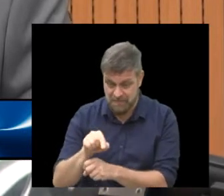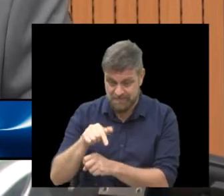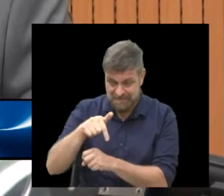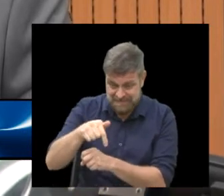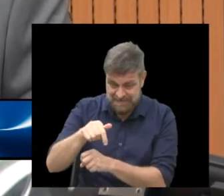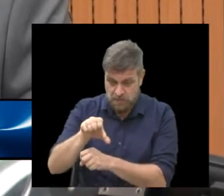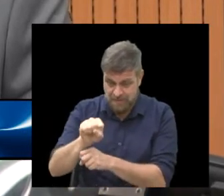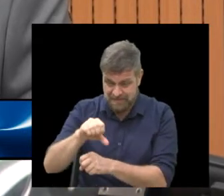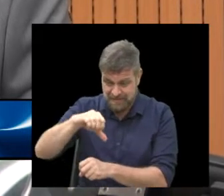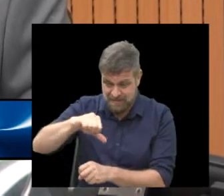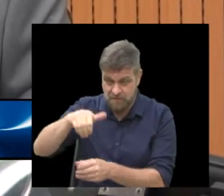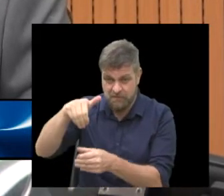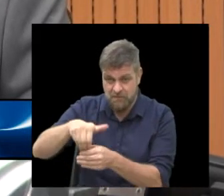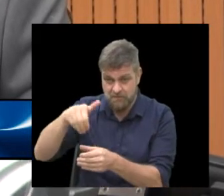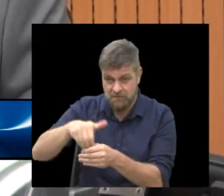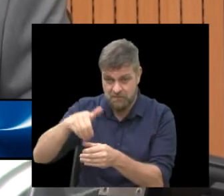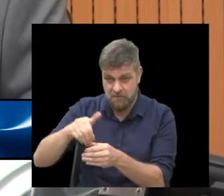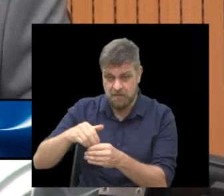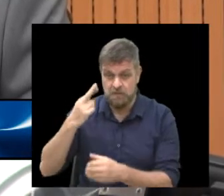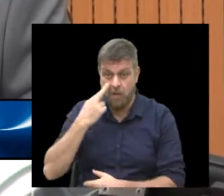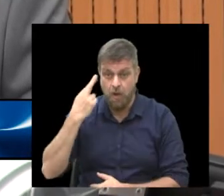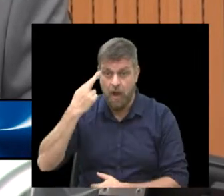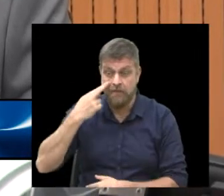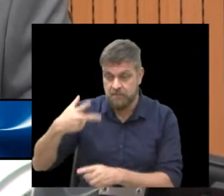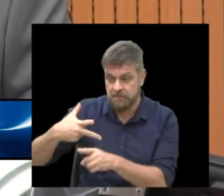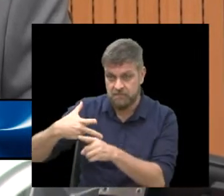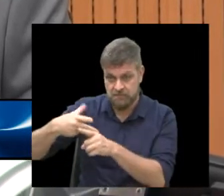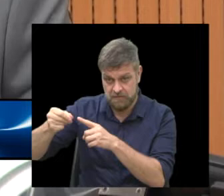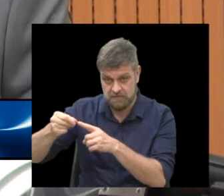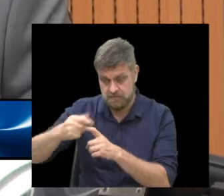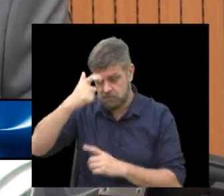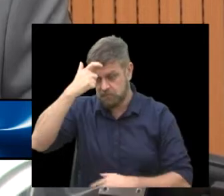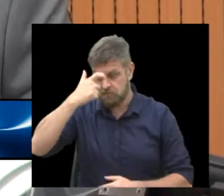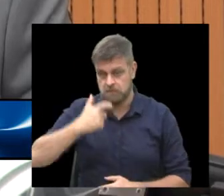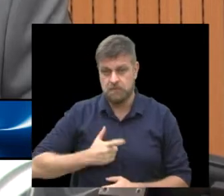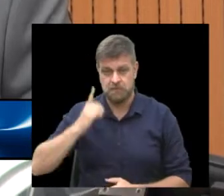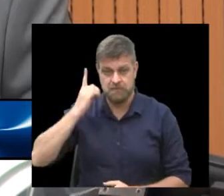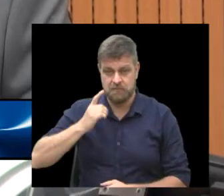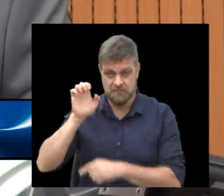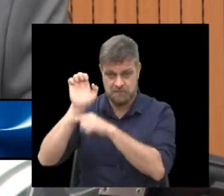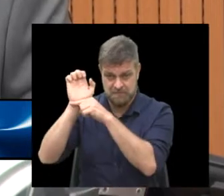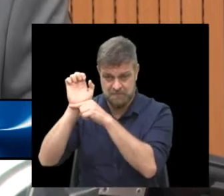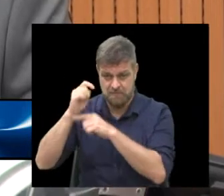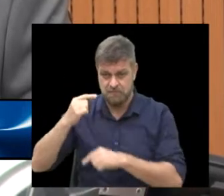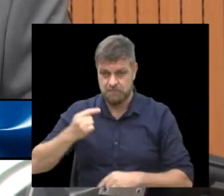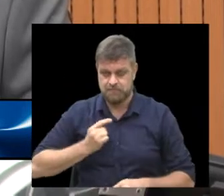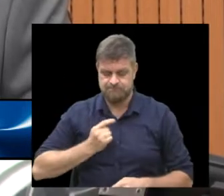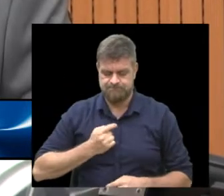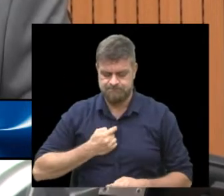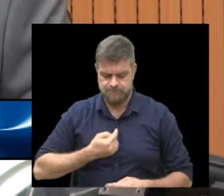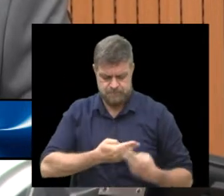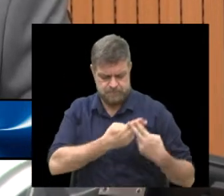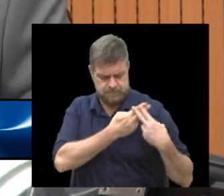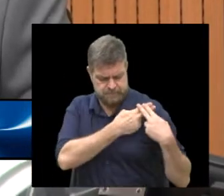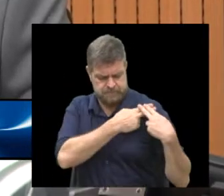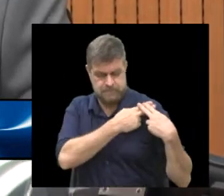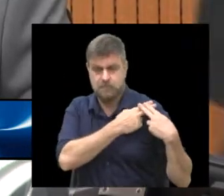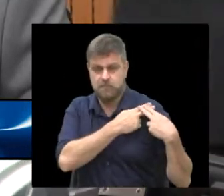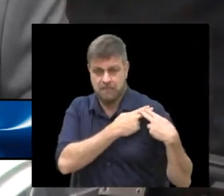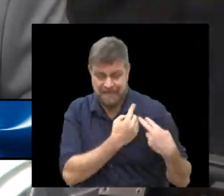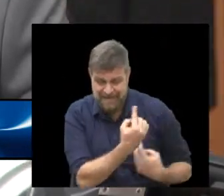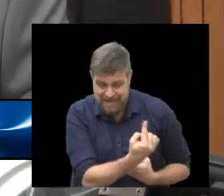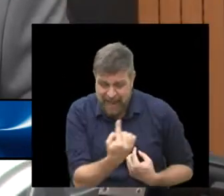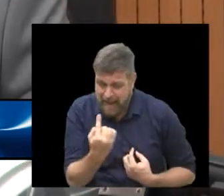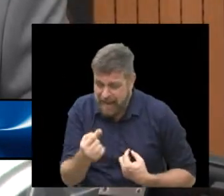80.789 votos que me elegeu como deputado estadual, considerando que honrarei cada voto que me foi concedido nas urnas do